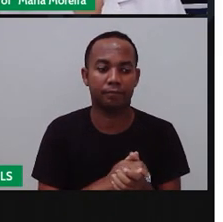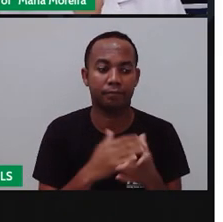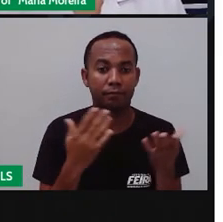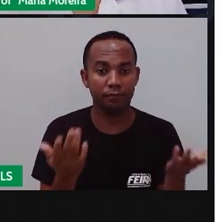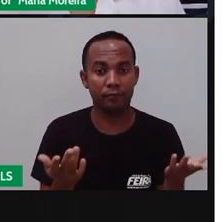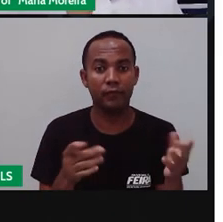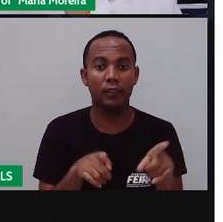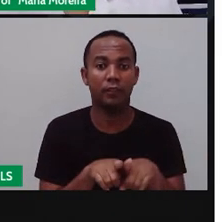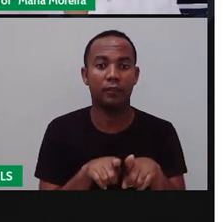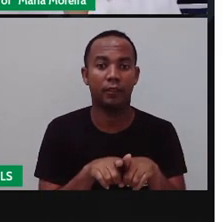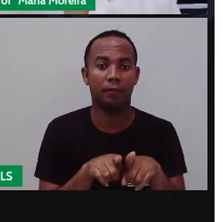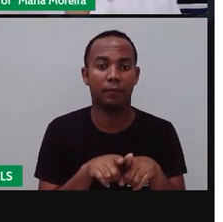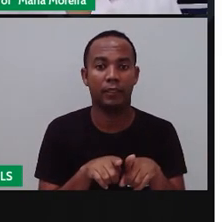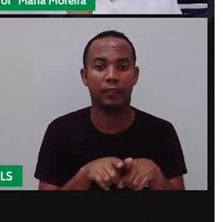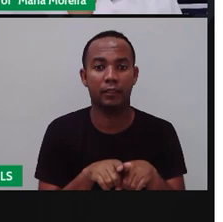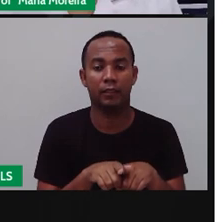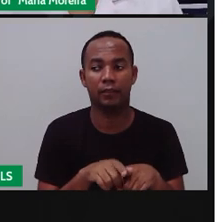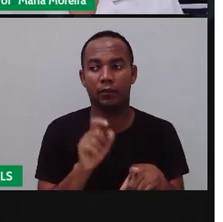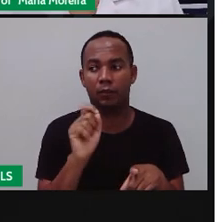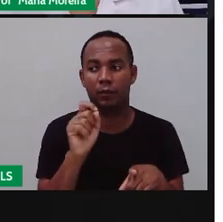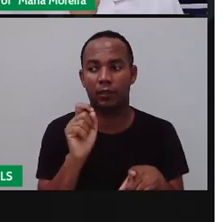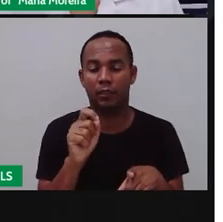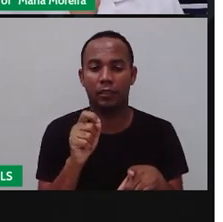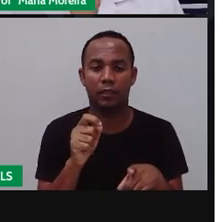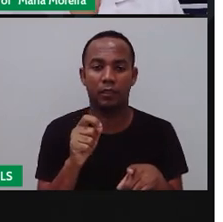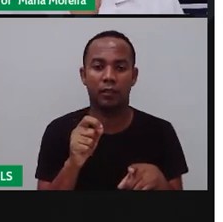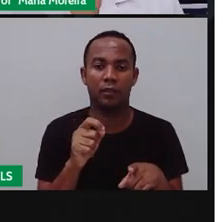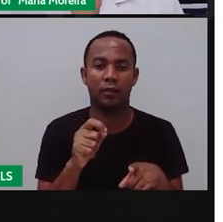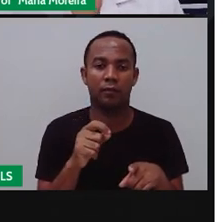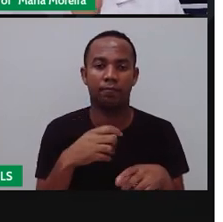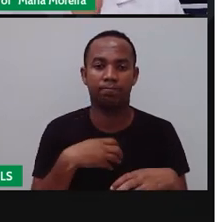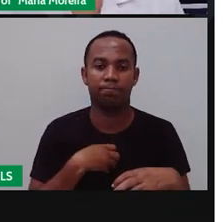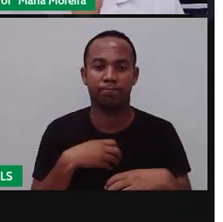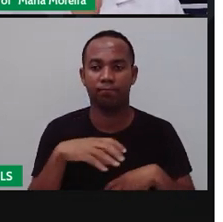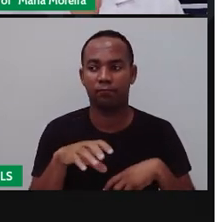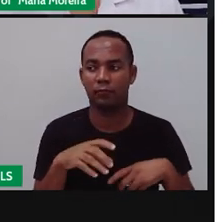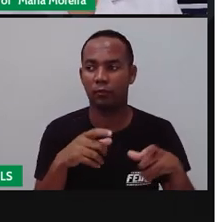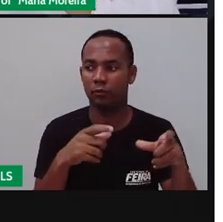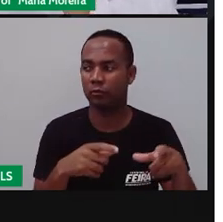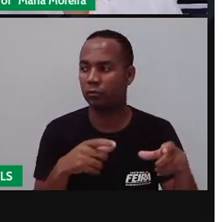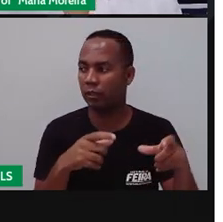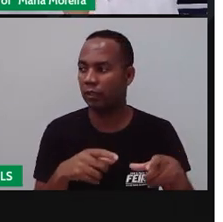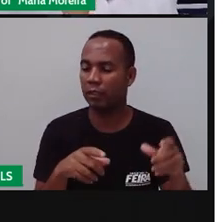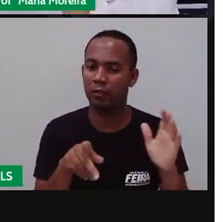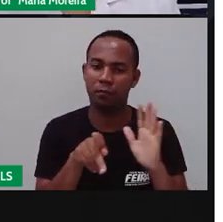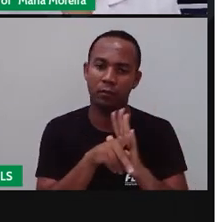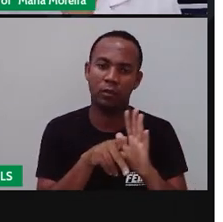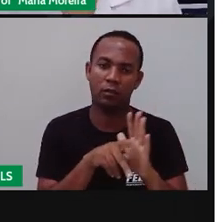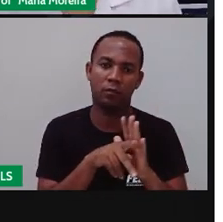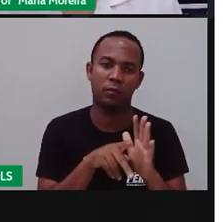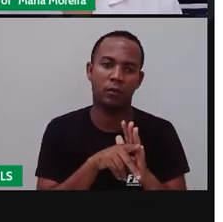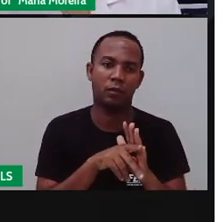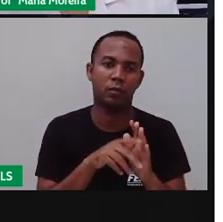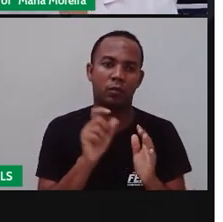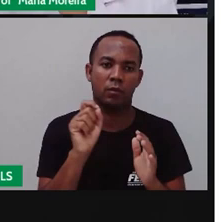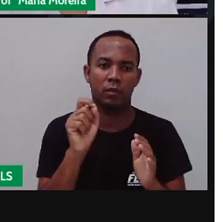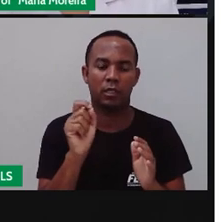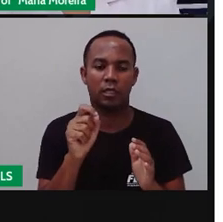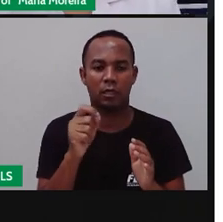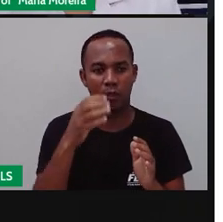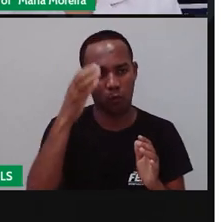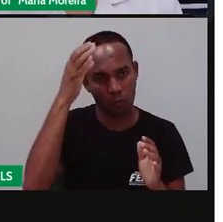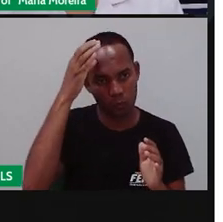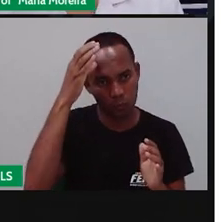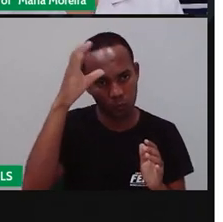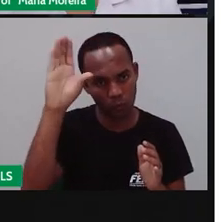Assim também, as paisagens, elas se caracterizam por reunirem elementos tanto naturais quanto culturais,